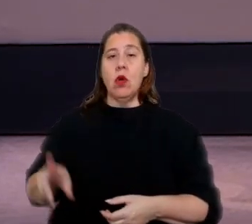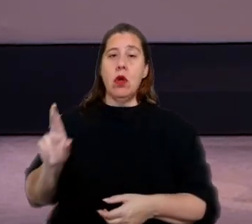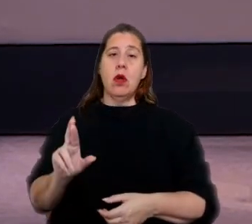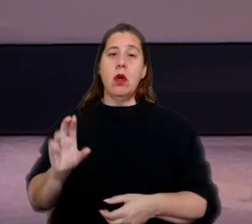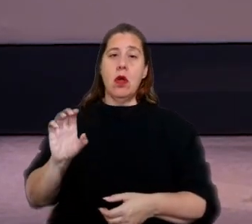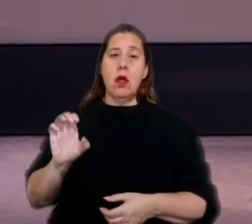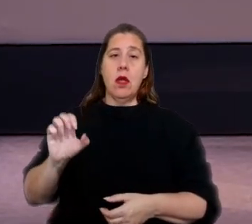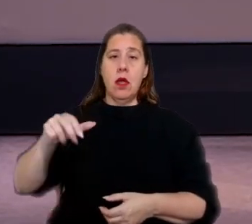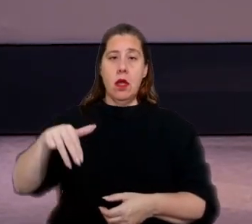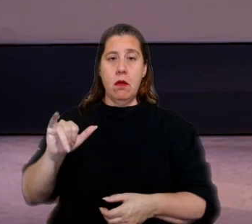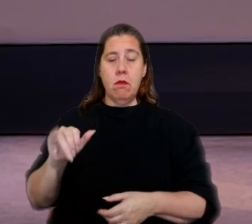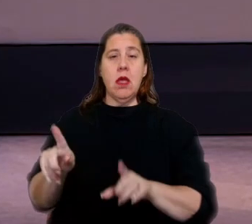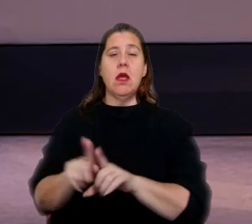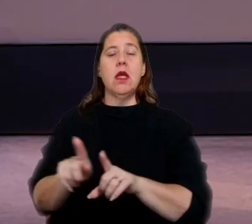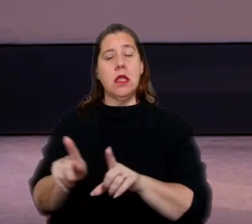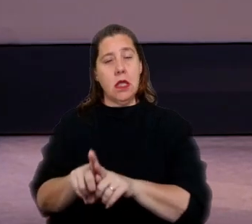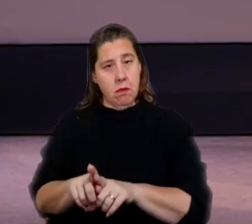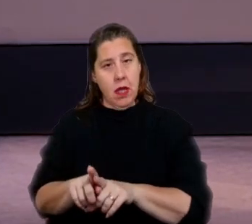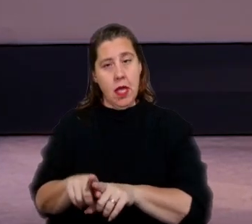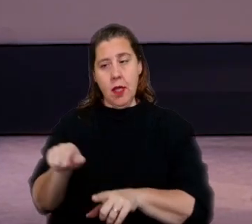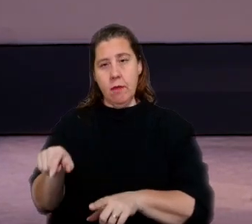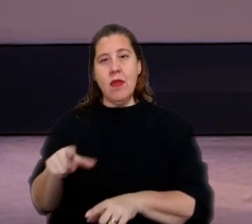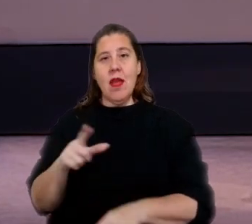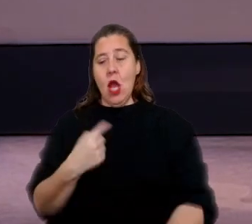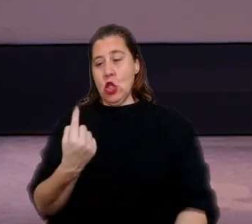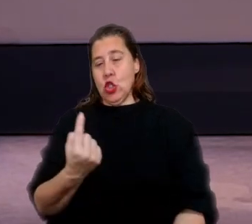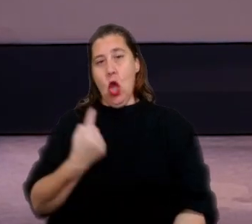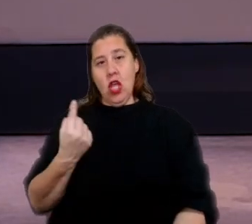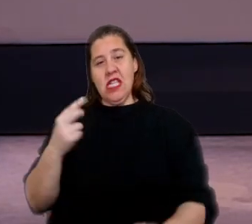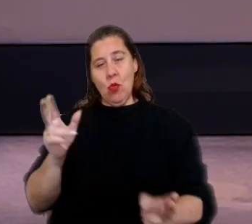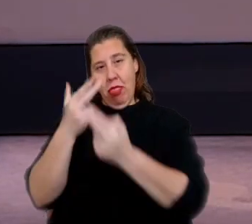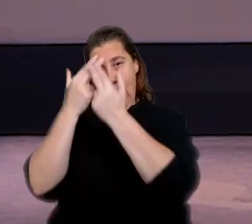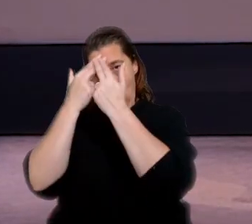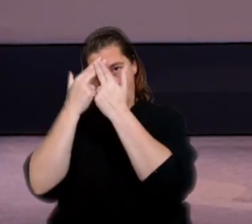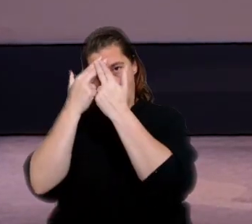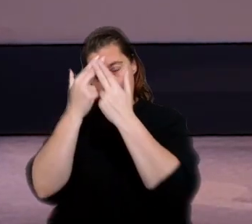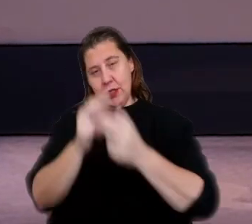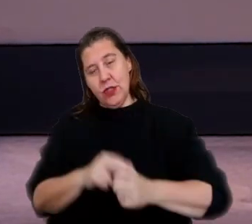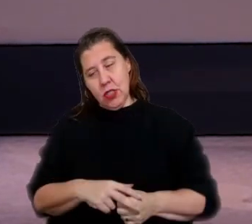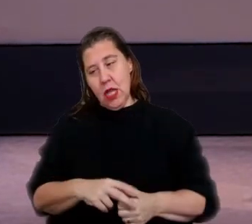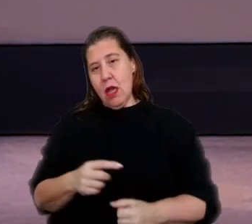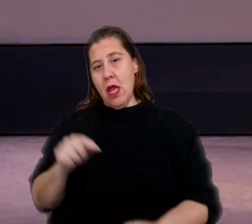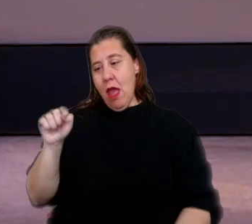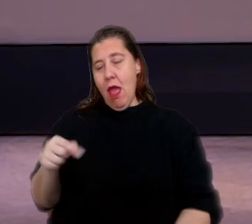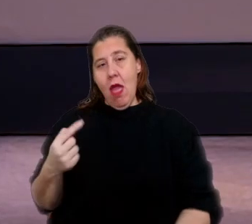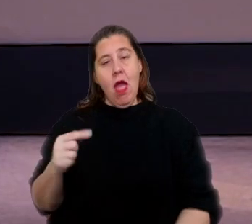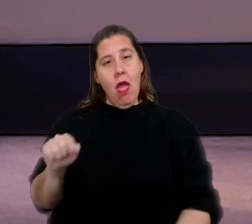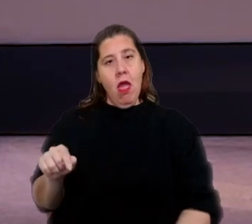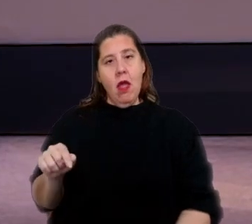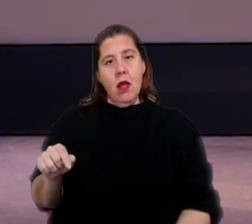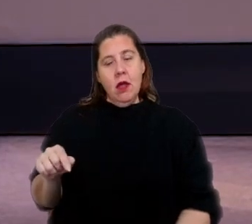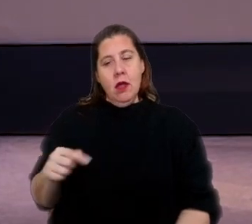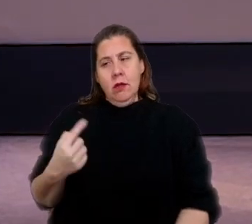vai vivendo uma coisa também nomeada pelo Ferenczi, que é a solidão traumática. Ele vai